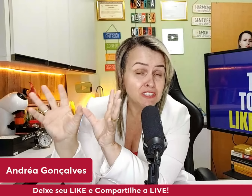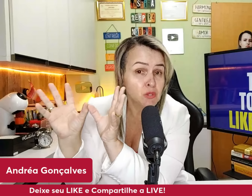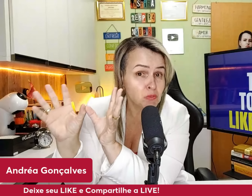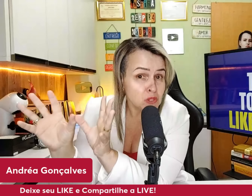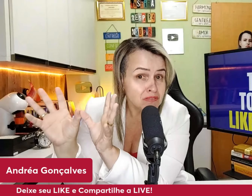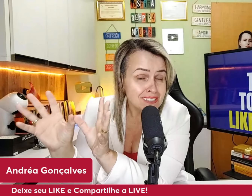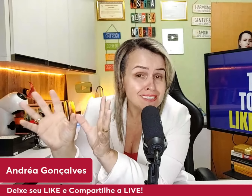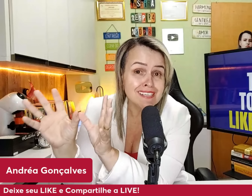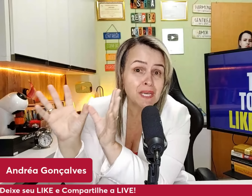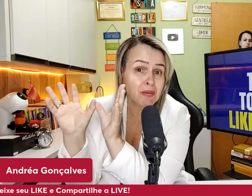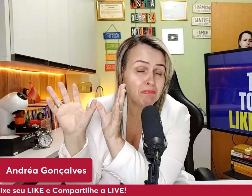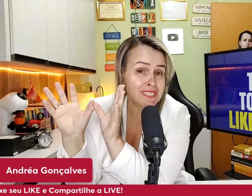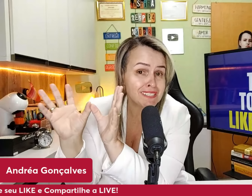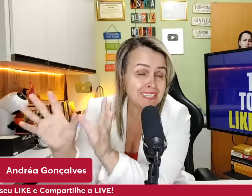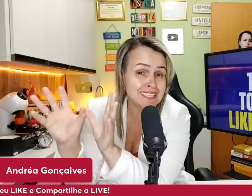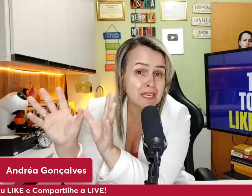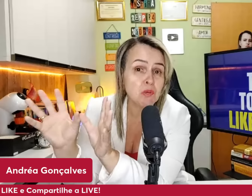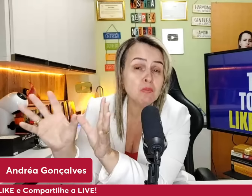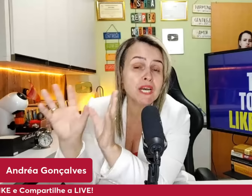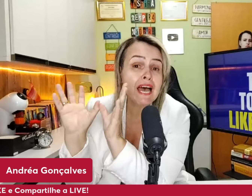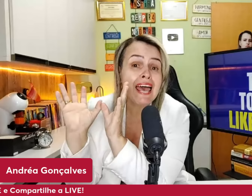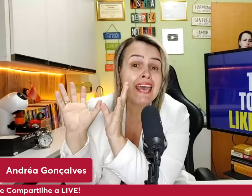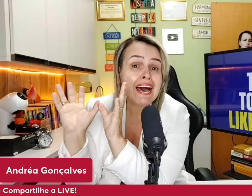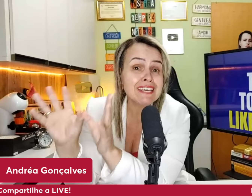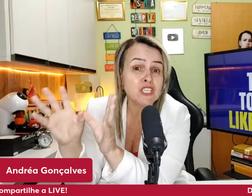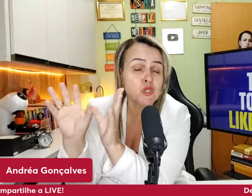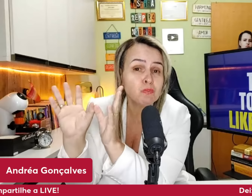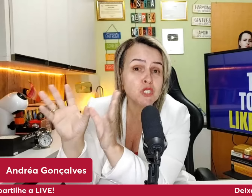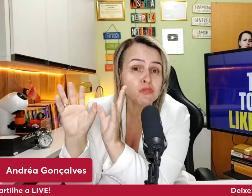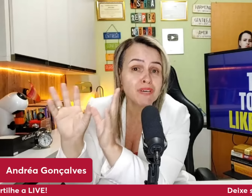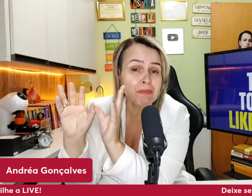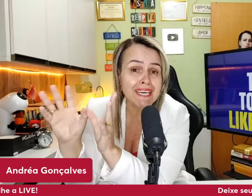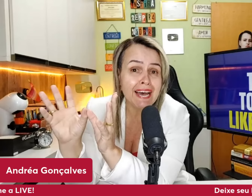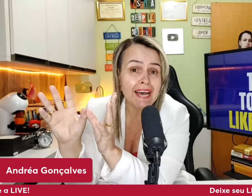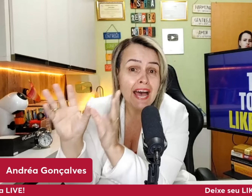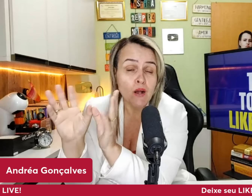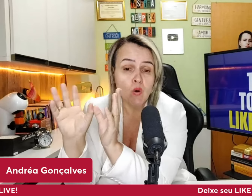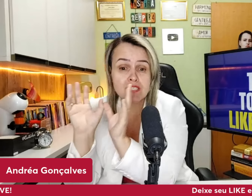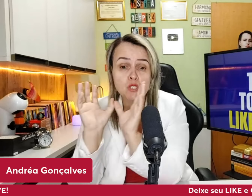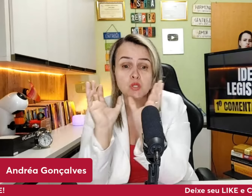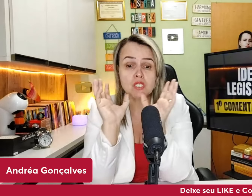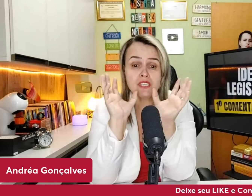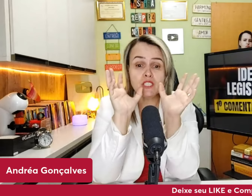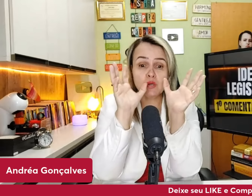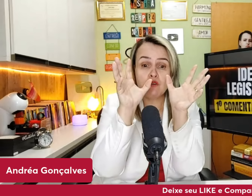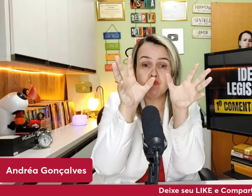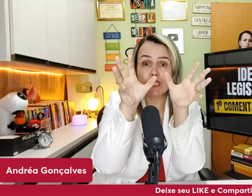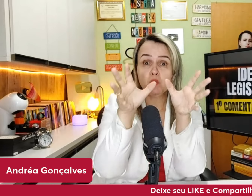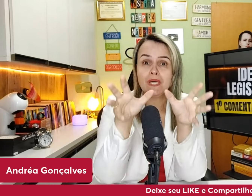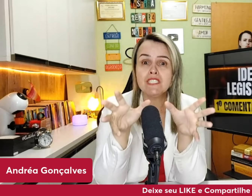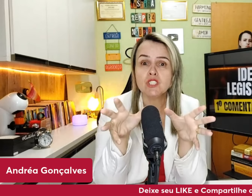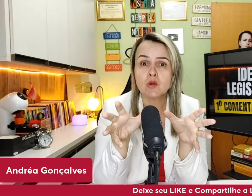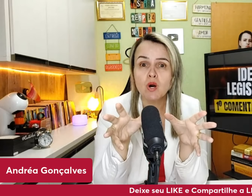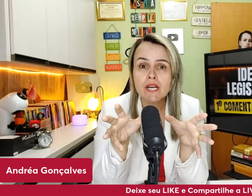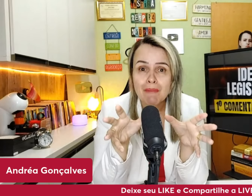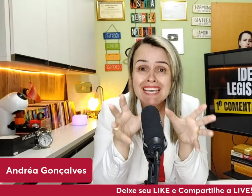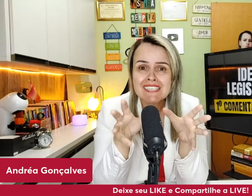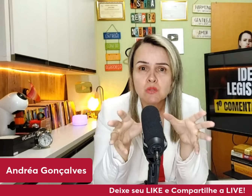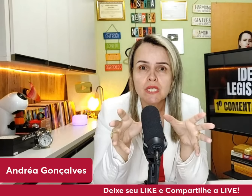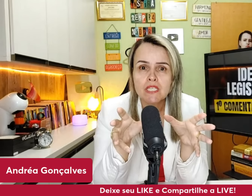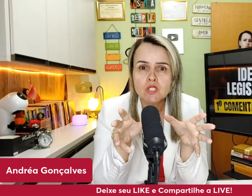em 2026 que é para Presidente da República é aí que o bicho vai pegar agora se a justiça eleitoral for atuante